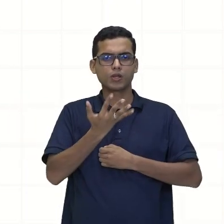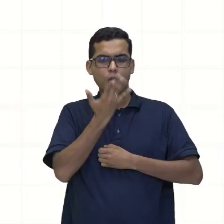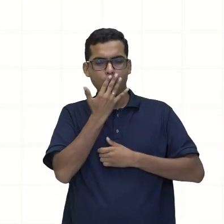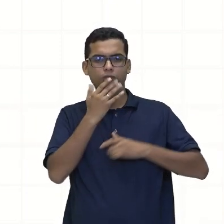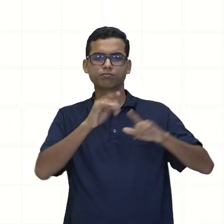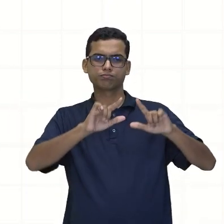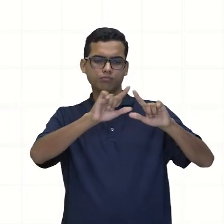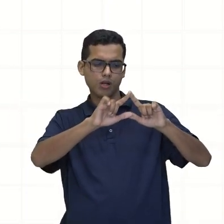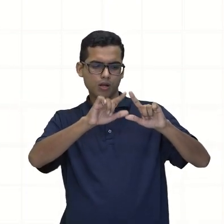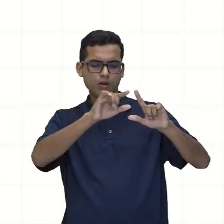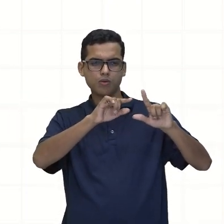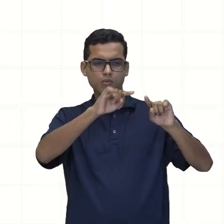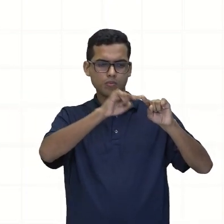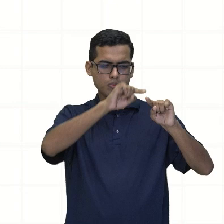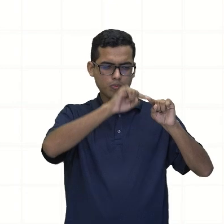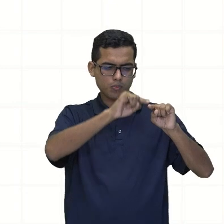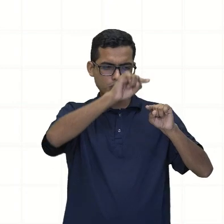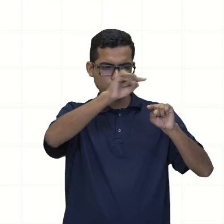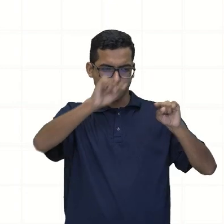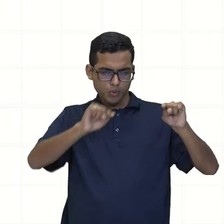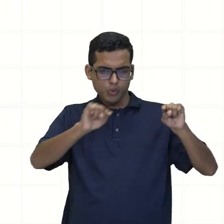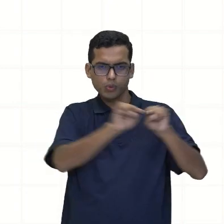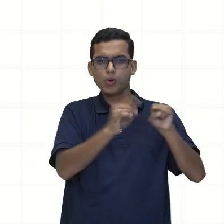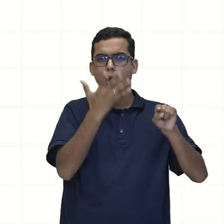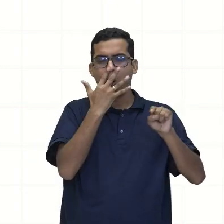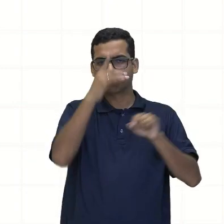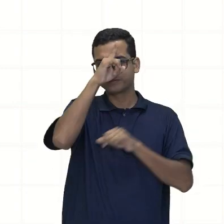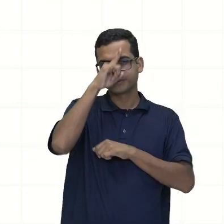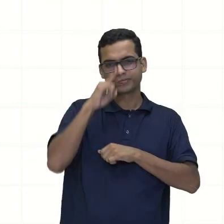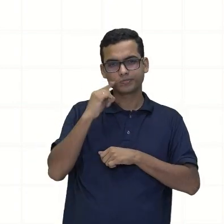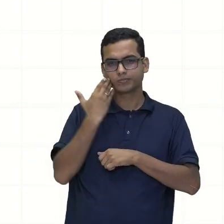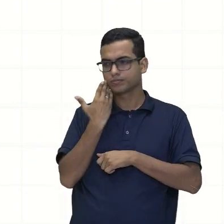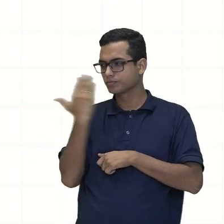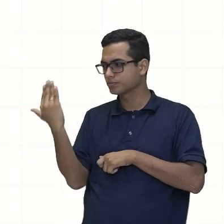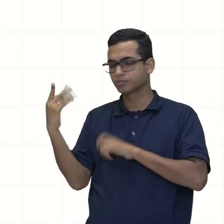na região sul, representando aí o extrativismo